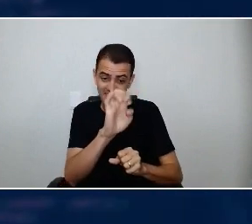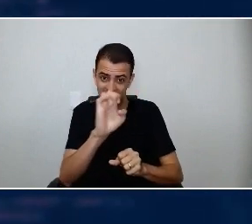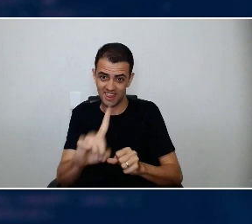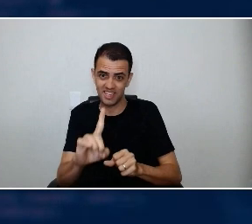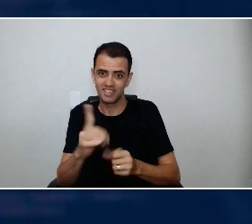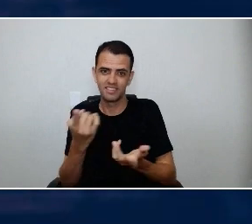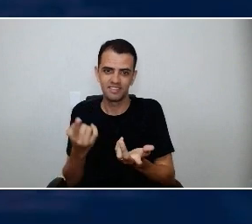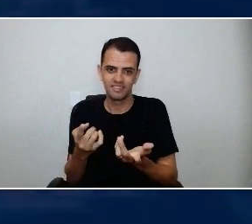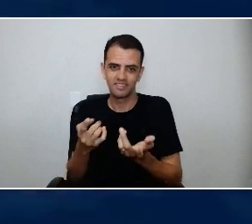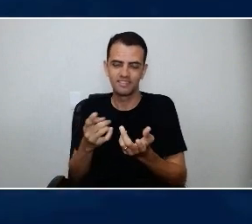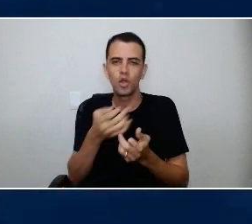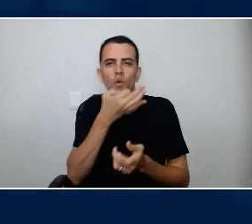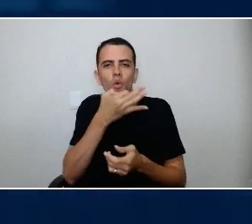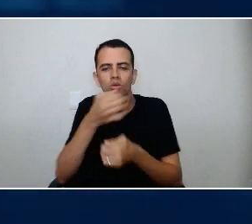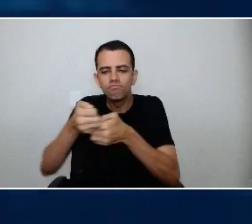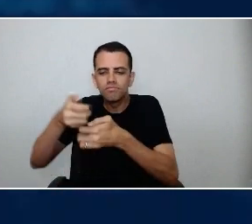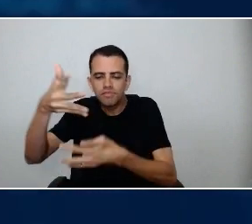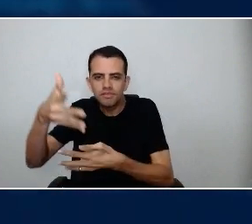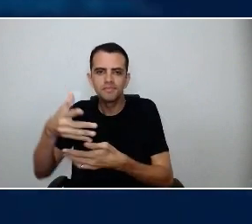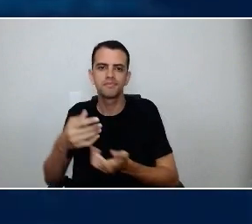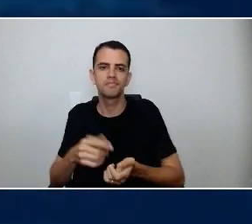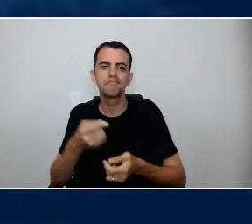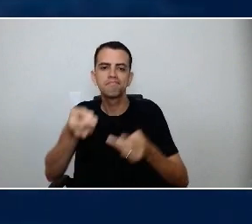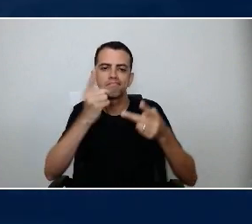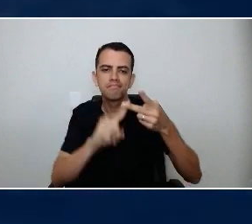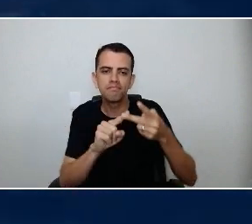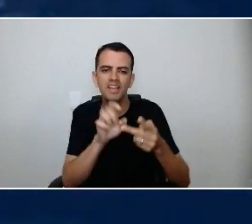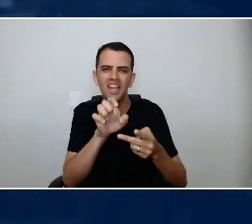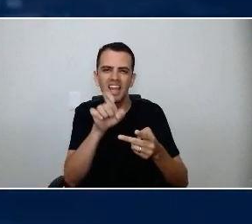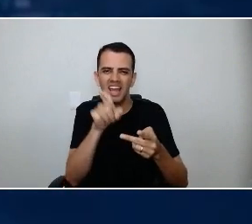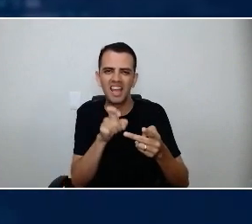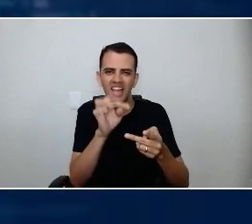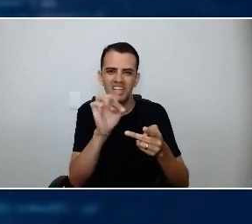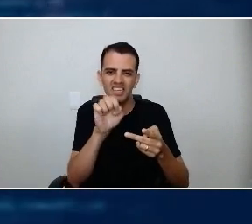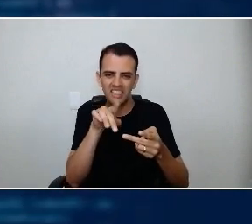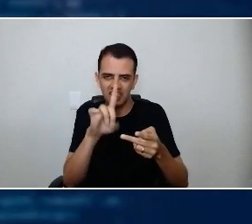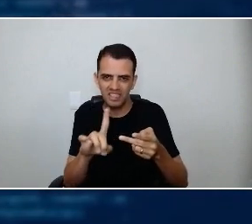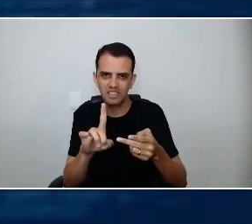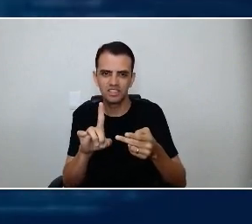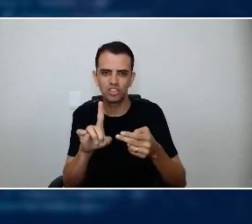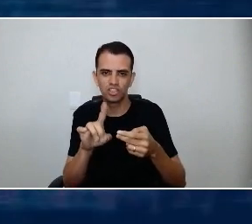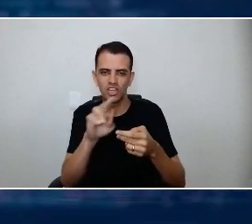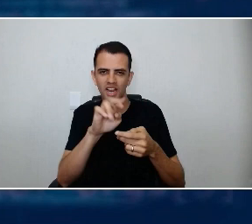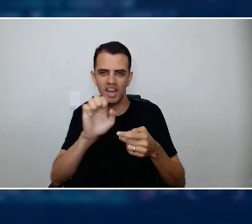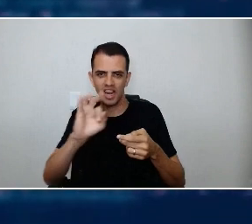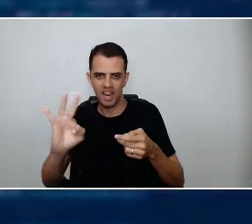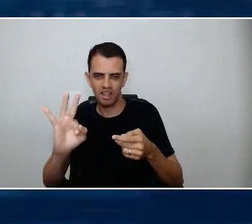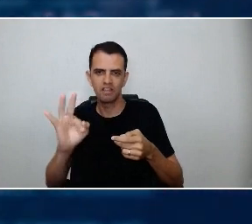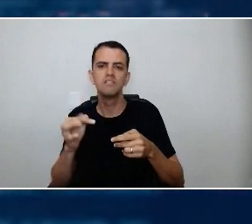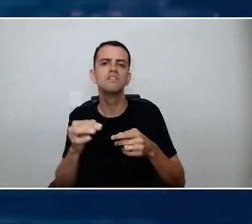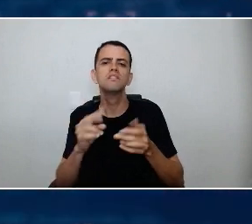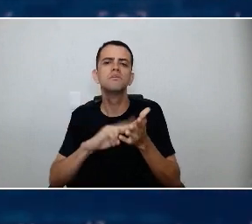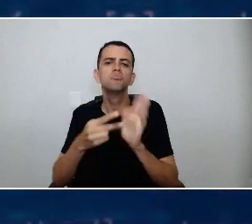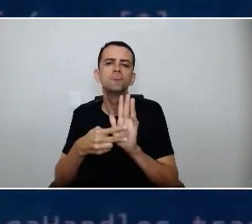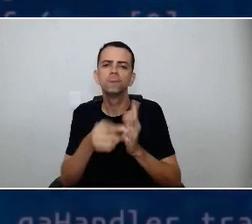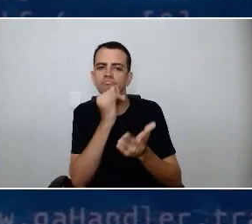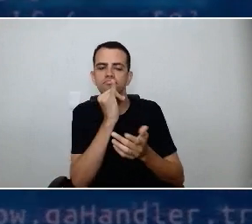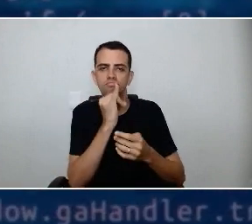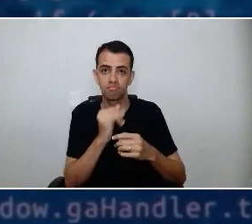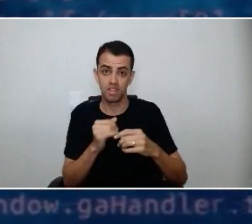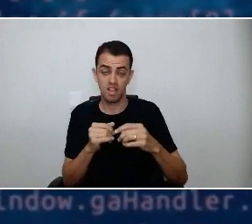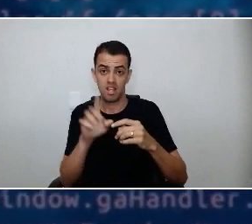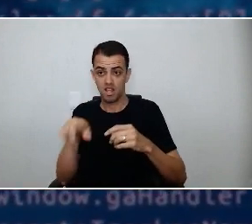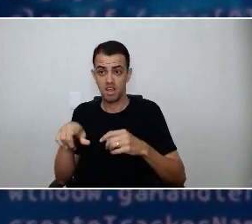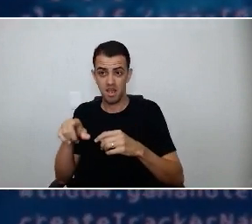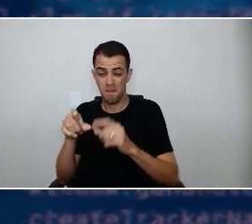importante extended né que é quando você simplesmente pega a parte de um objeto que